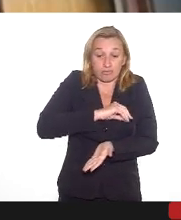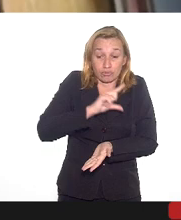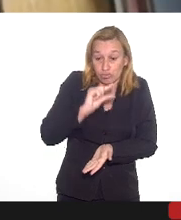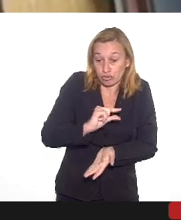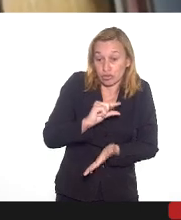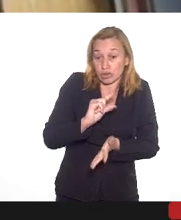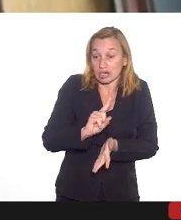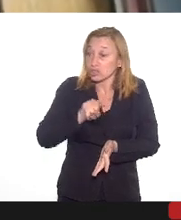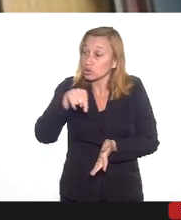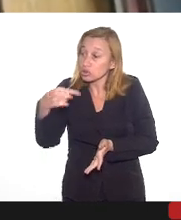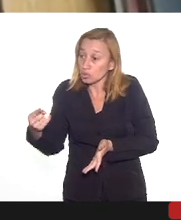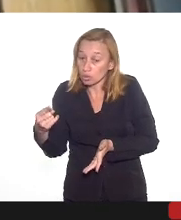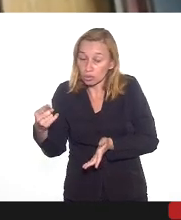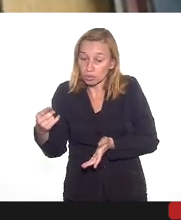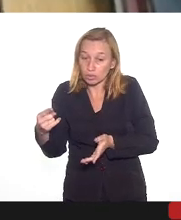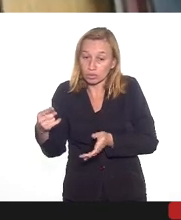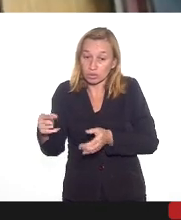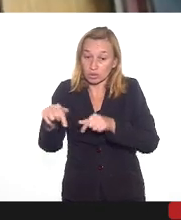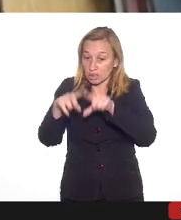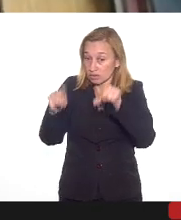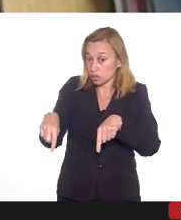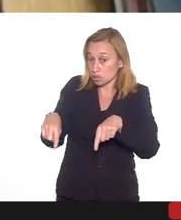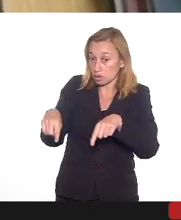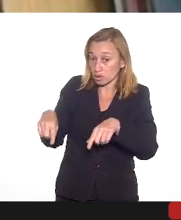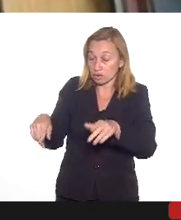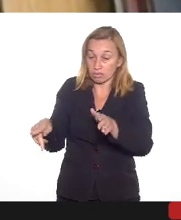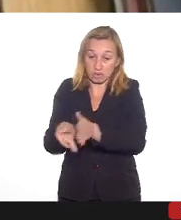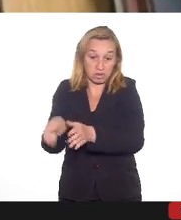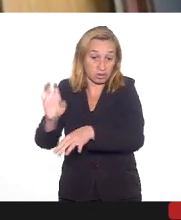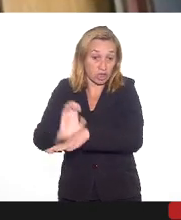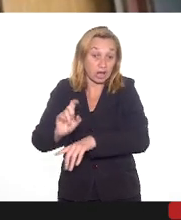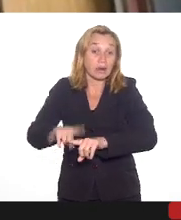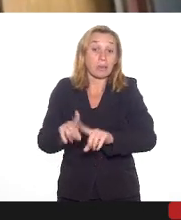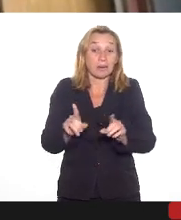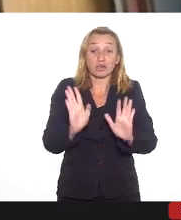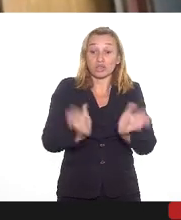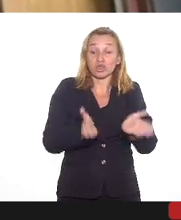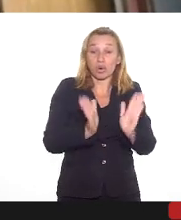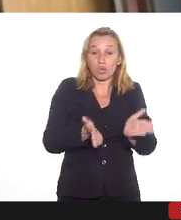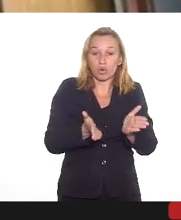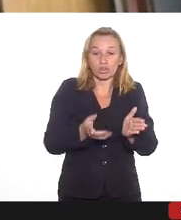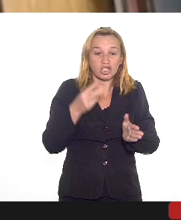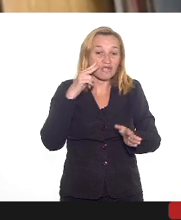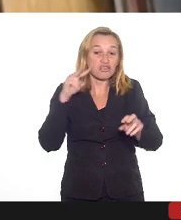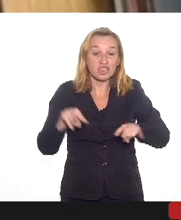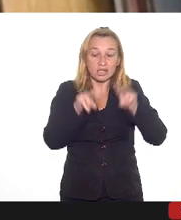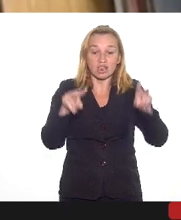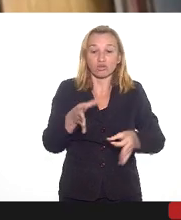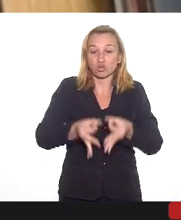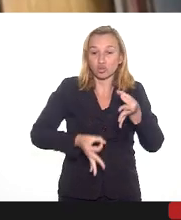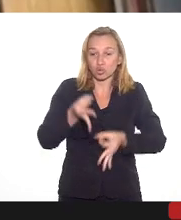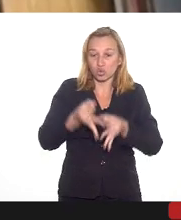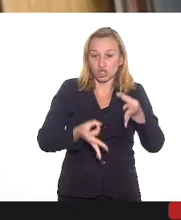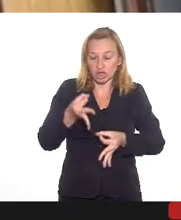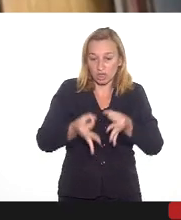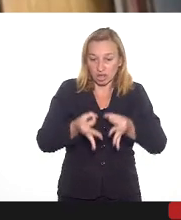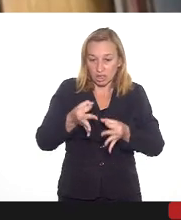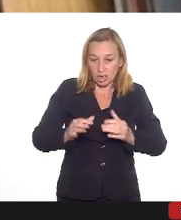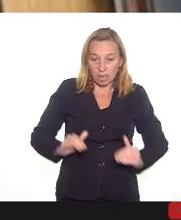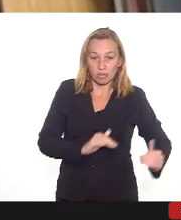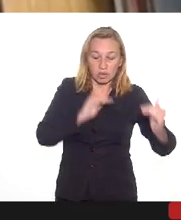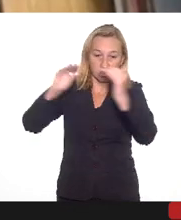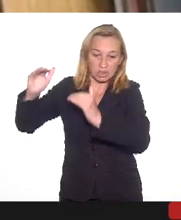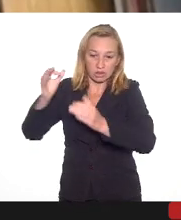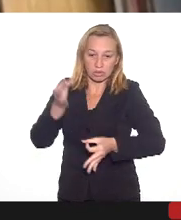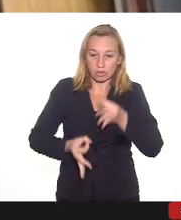outras carreiras do Estado. Mas o que há hoje, do ponto de vista jurídico, né, especificamente, é uma posição do Supremo Tribunal